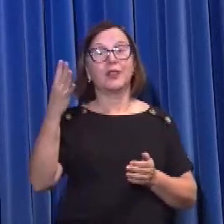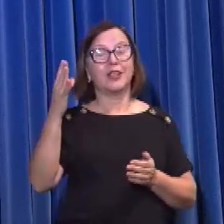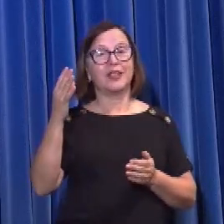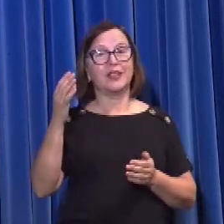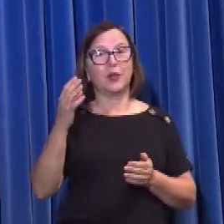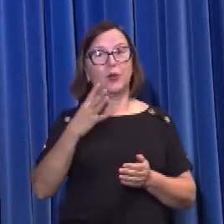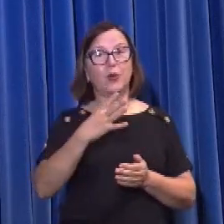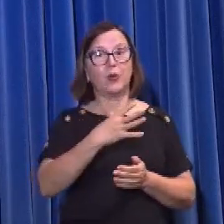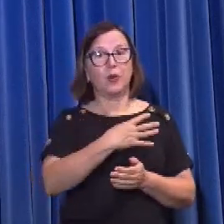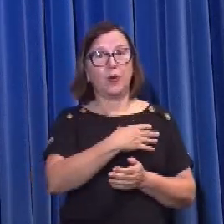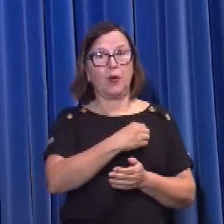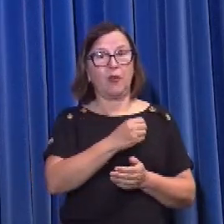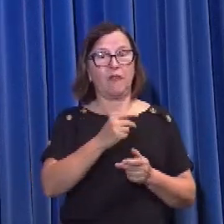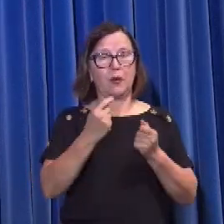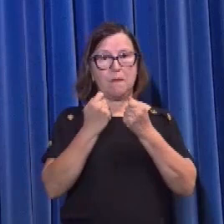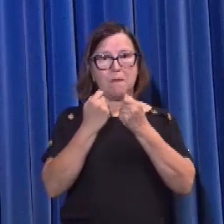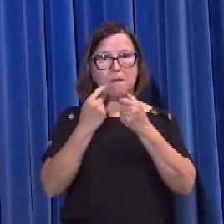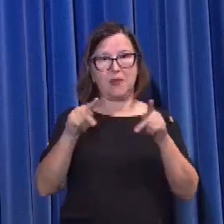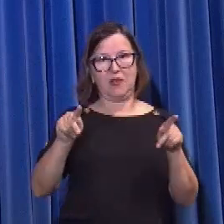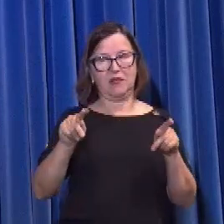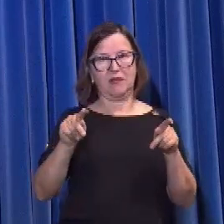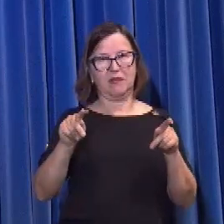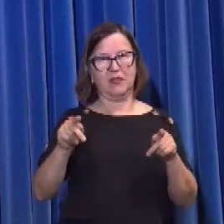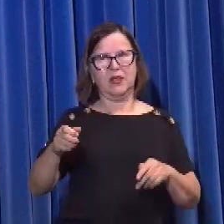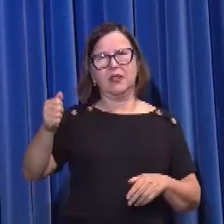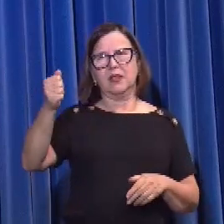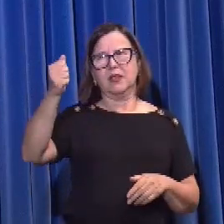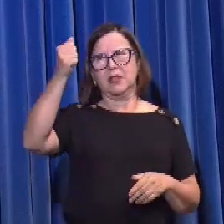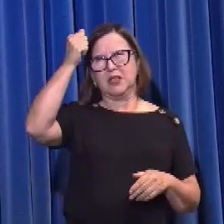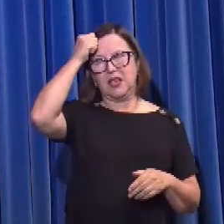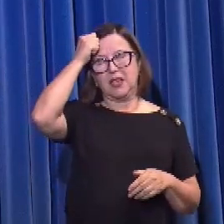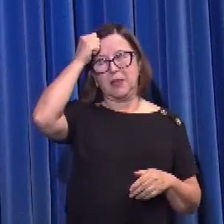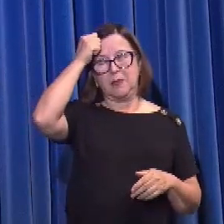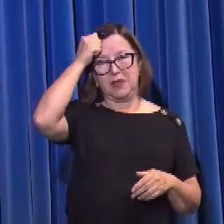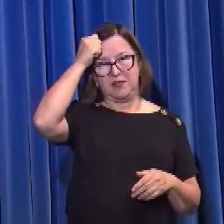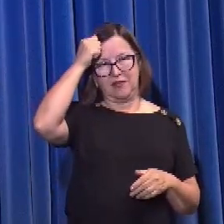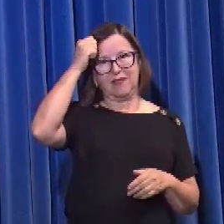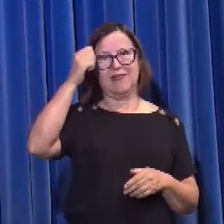em si e vê tudo que ele estava fazendo.